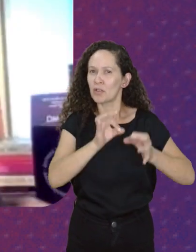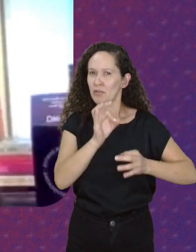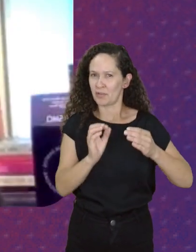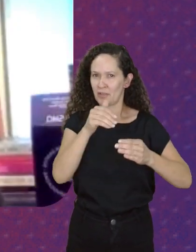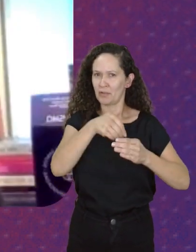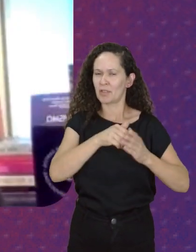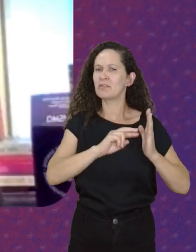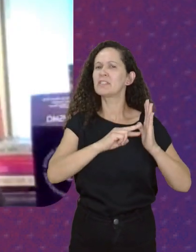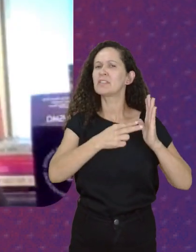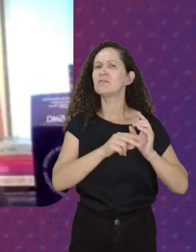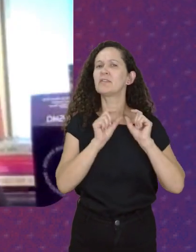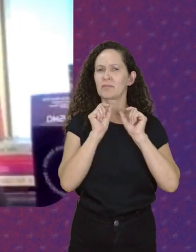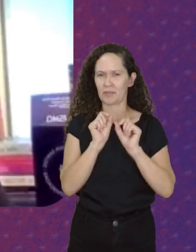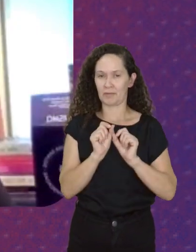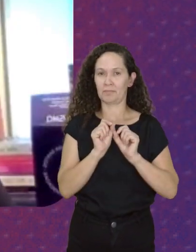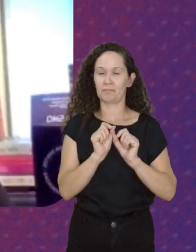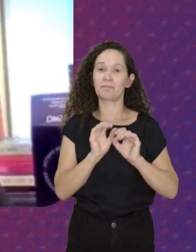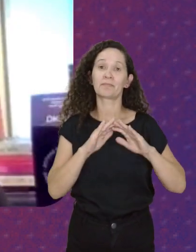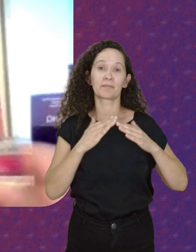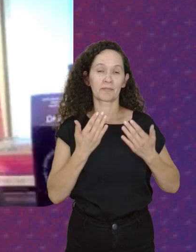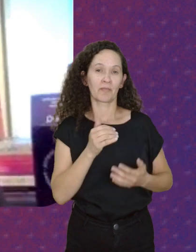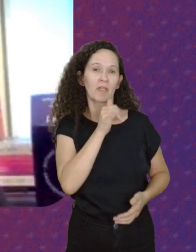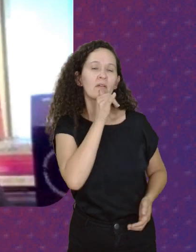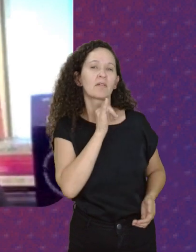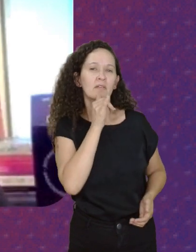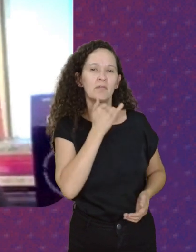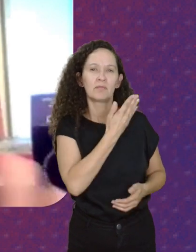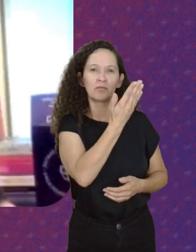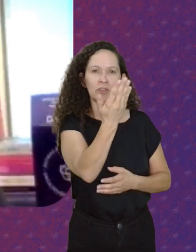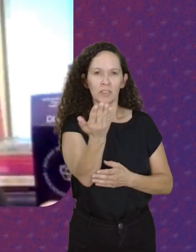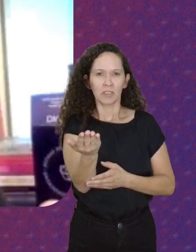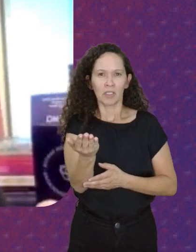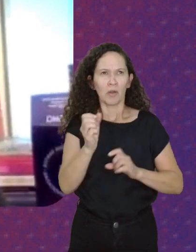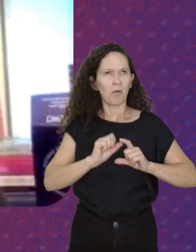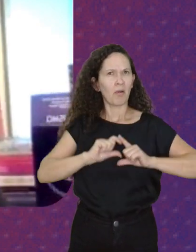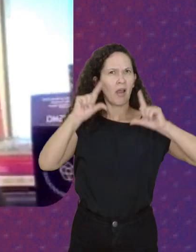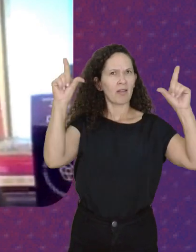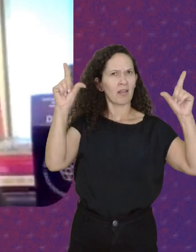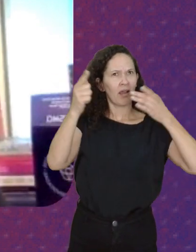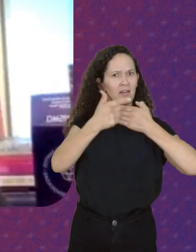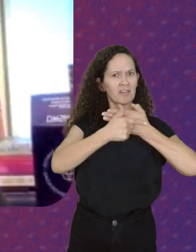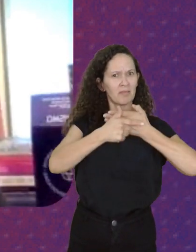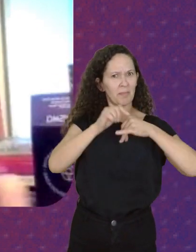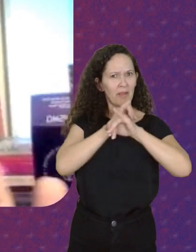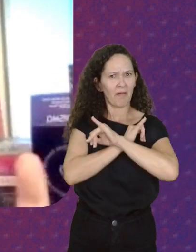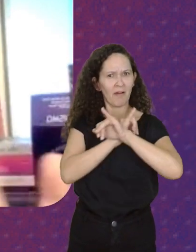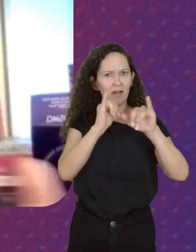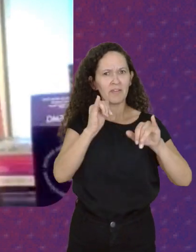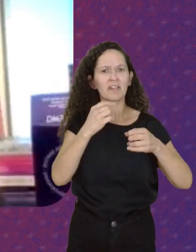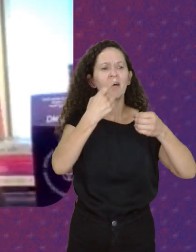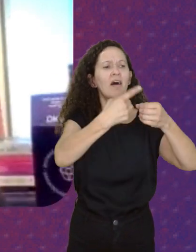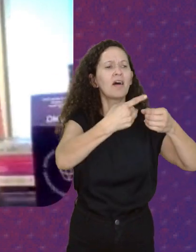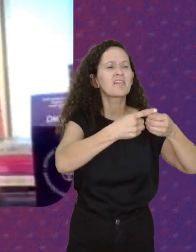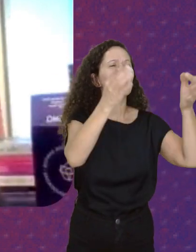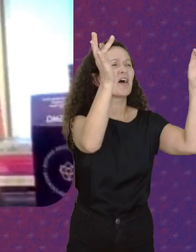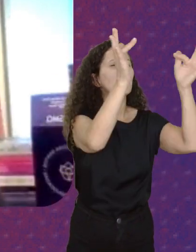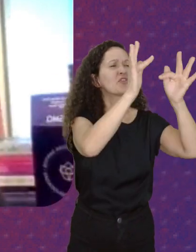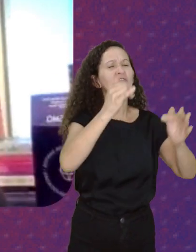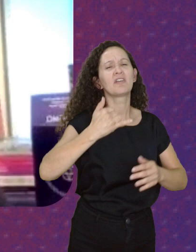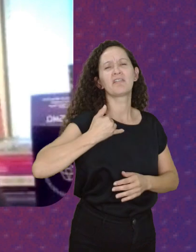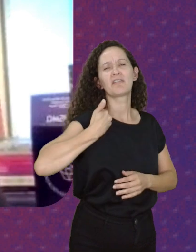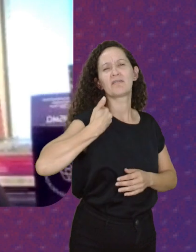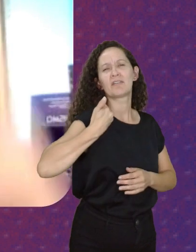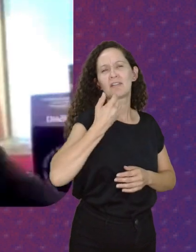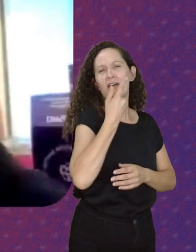ele quer dizer com isso? Olha, por exemplo, você fazer um cartaz felicitando a cidade pelo seu